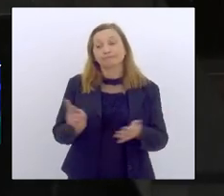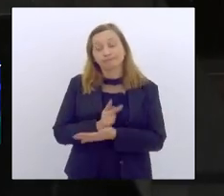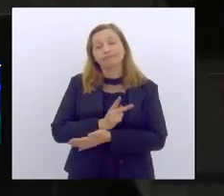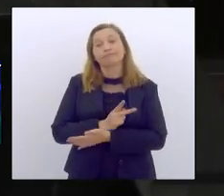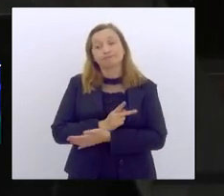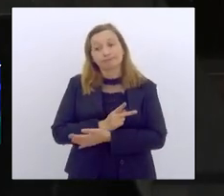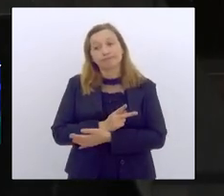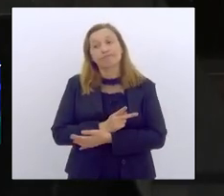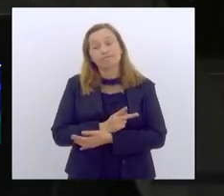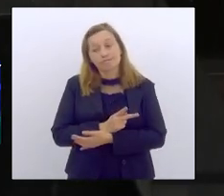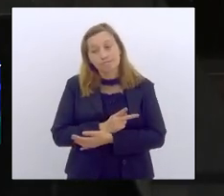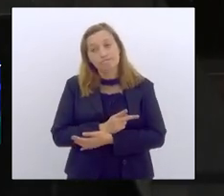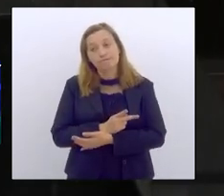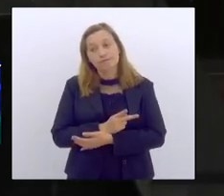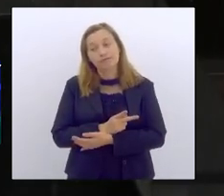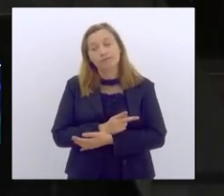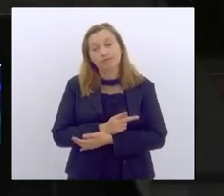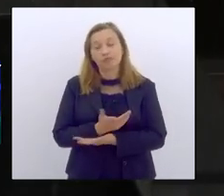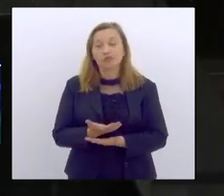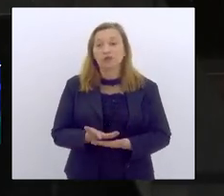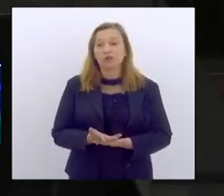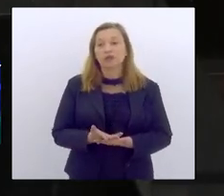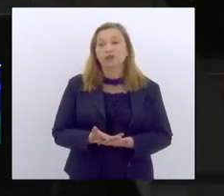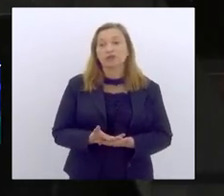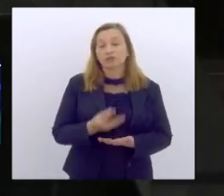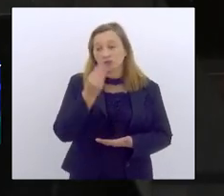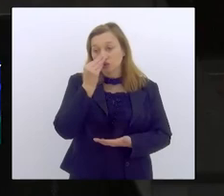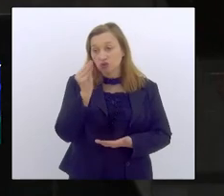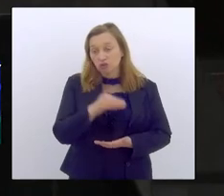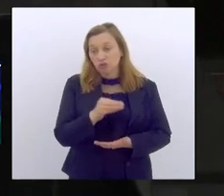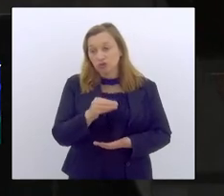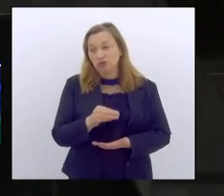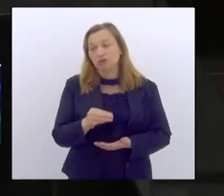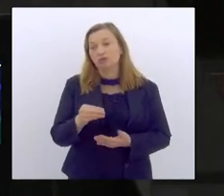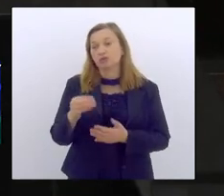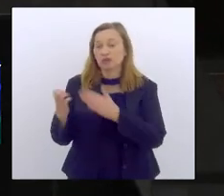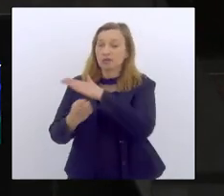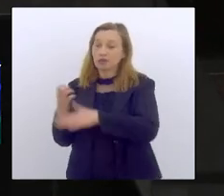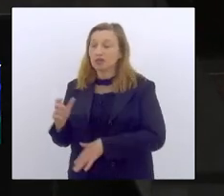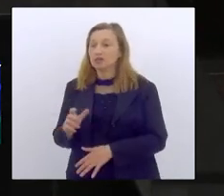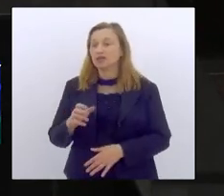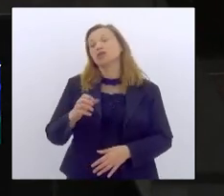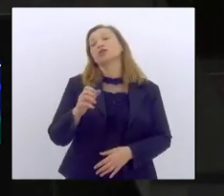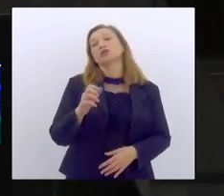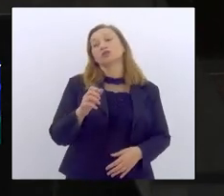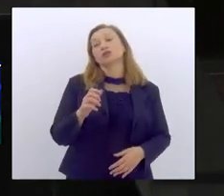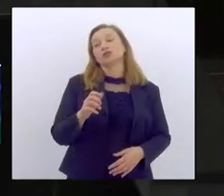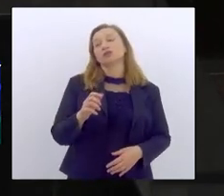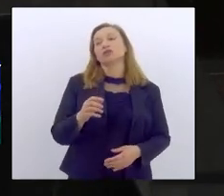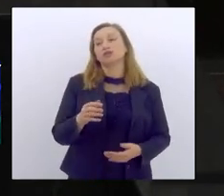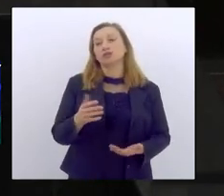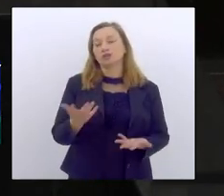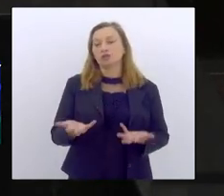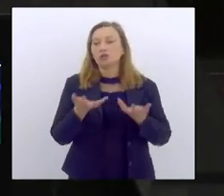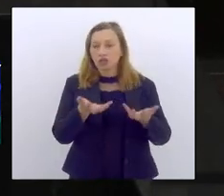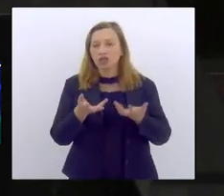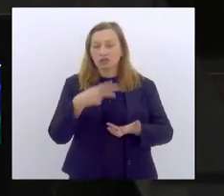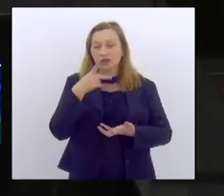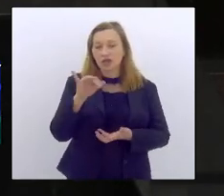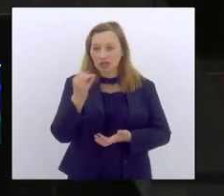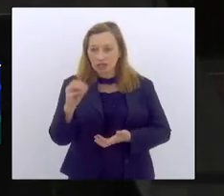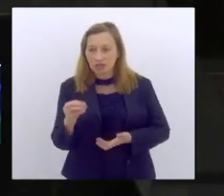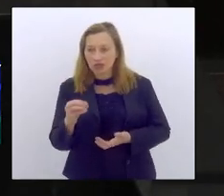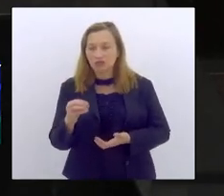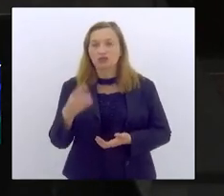como vamos ver acontecendo é pela pelo descaso da Enya portanto Deputado Sergio ouba que era manifestação que queria fazer